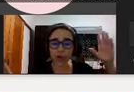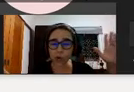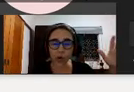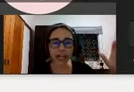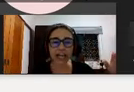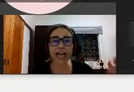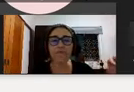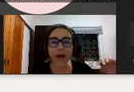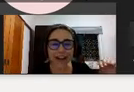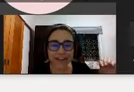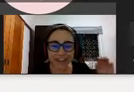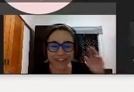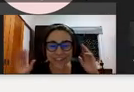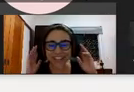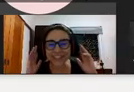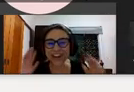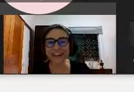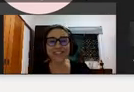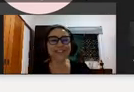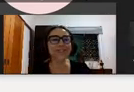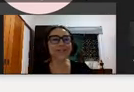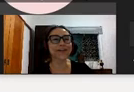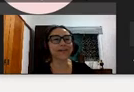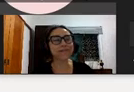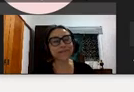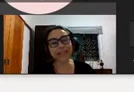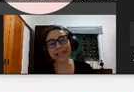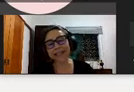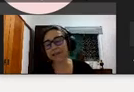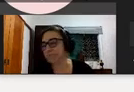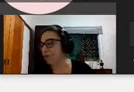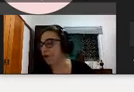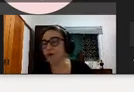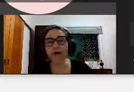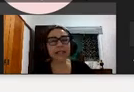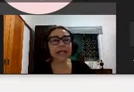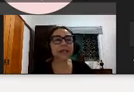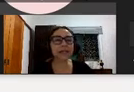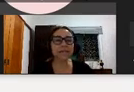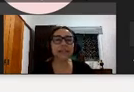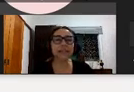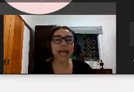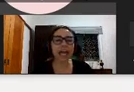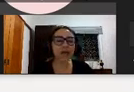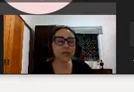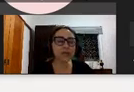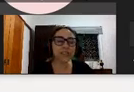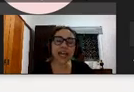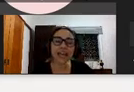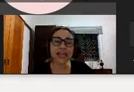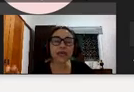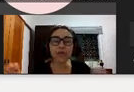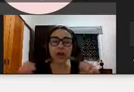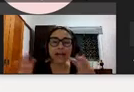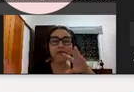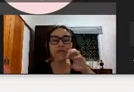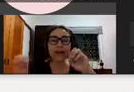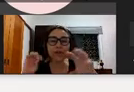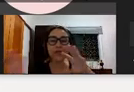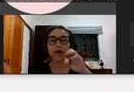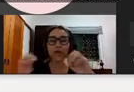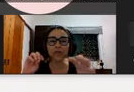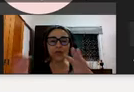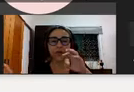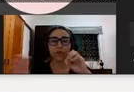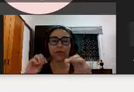tinha até... Boa noite, professora. Boa noite, tá joia, Dilson? Que bom, Tudo jóia? eu assustei aqui, eu até